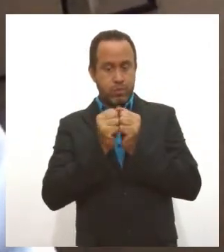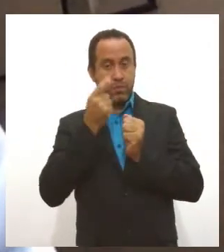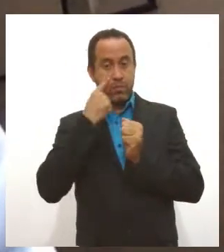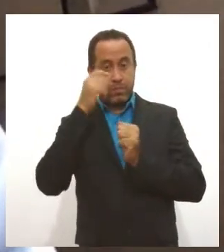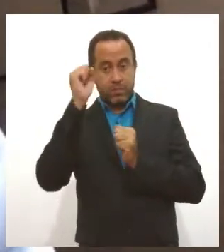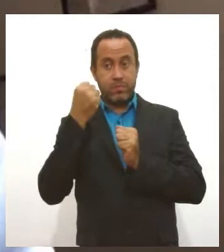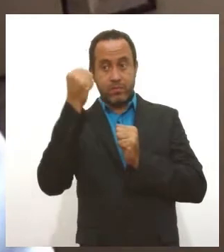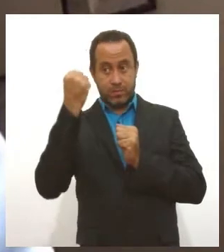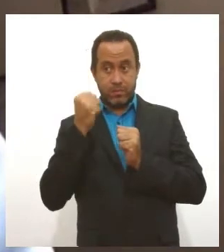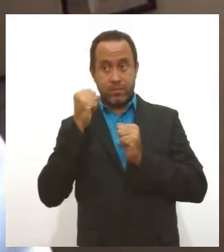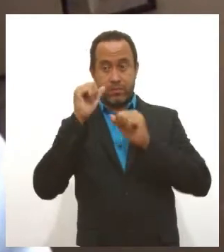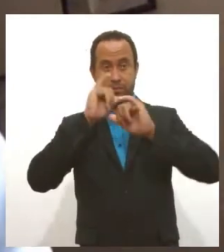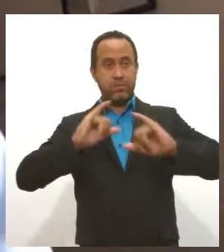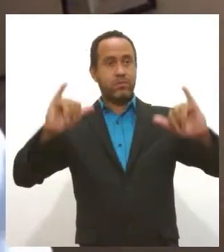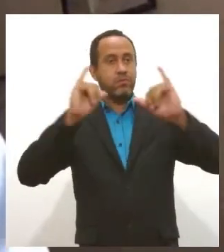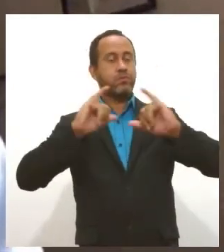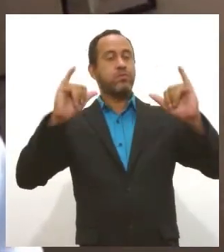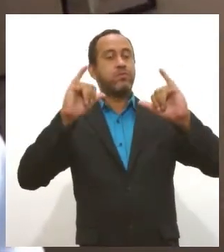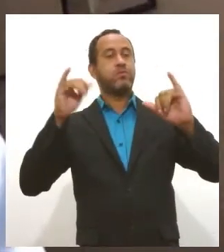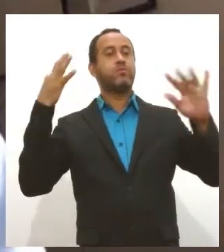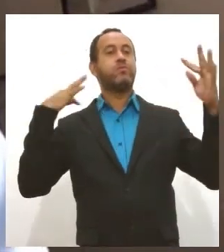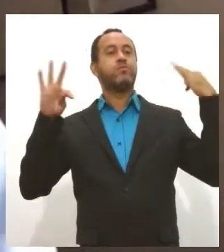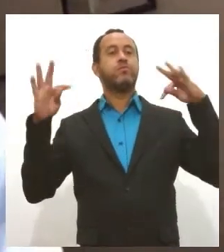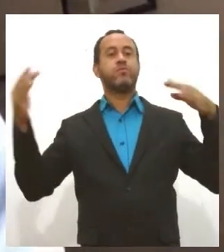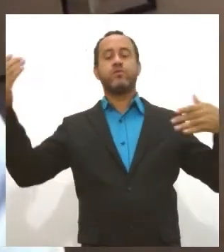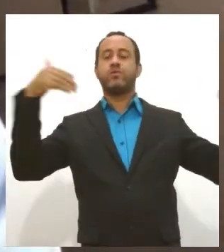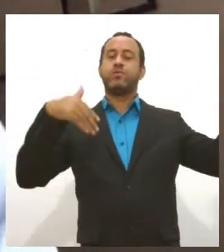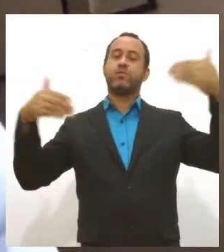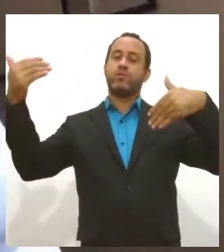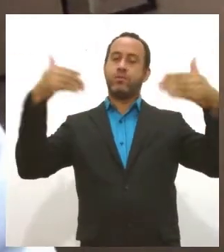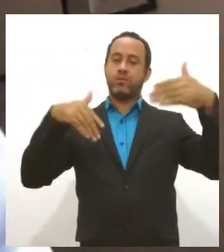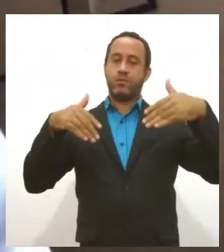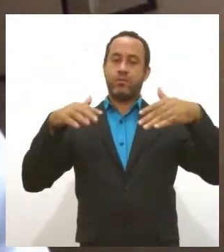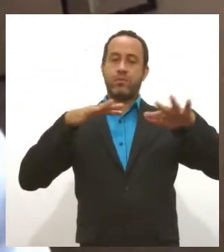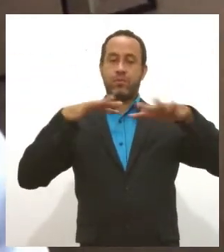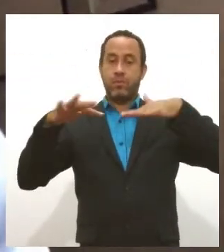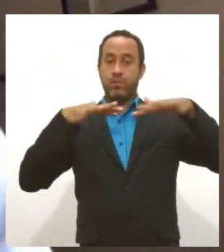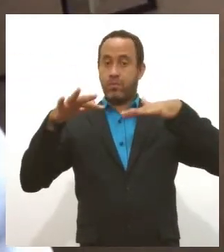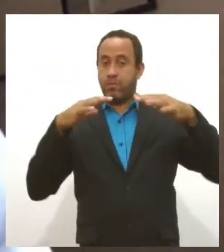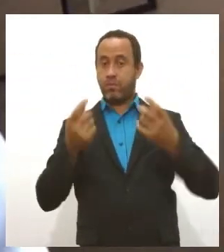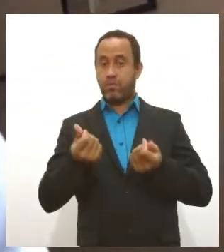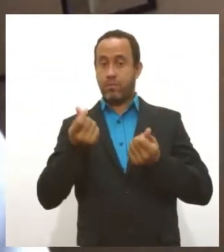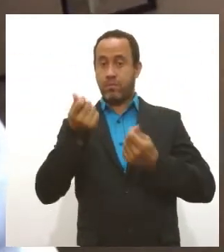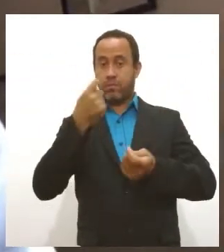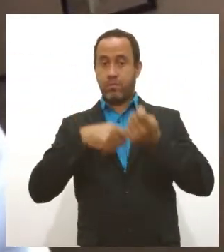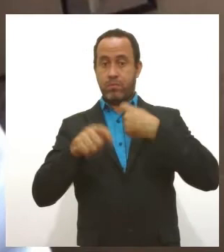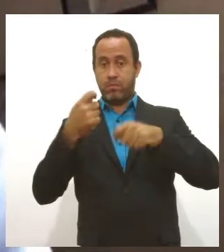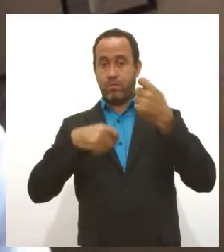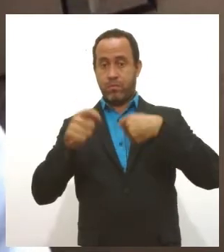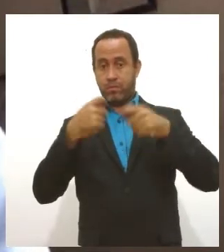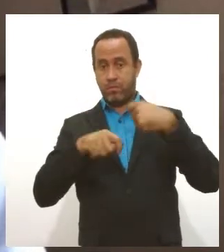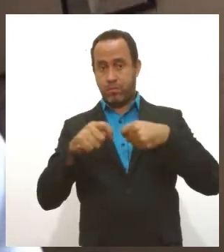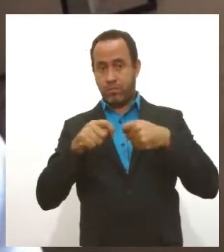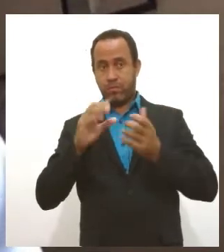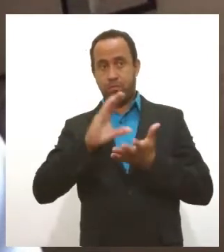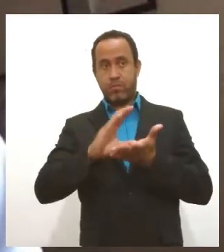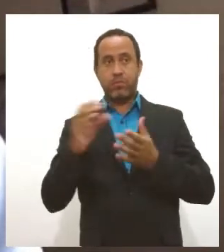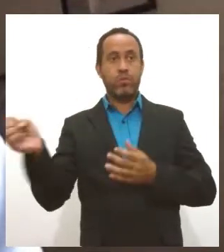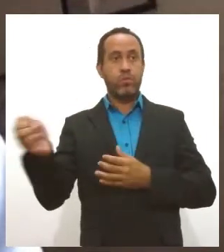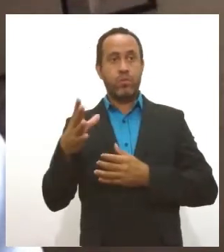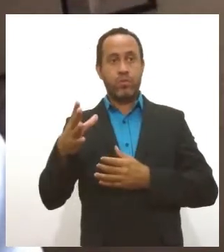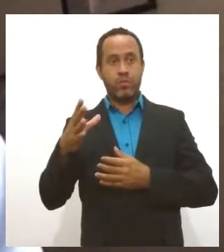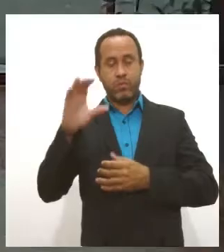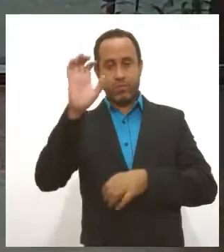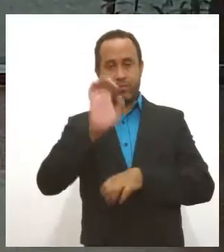Sergipe aí nas prateleiras e trazer esses turistas aqui para Sergipe, né? Porque movimenta toda a economia e é dinheiro novo entrando aqui no nosso